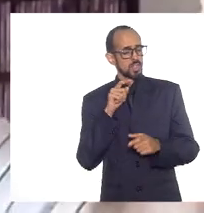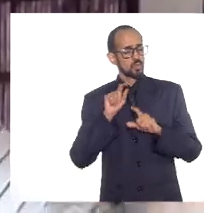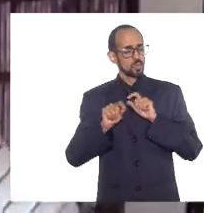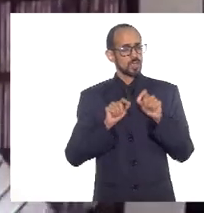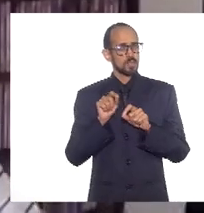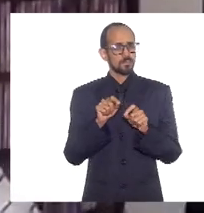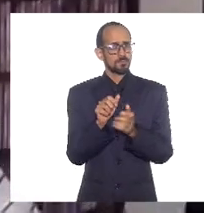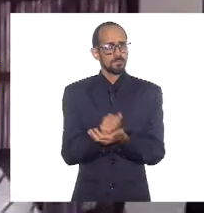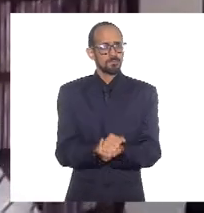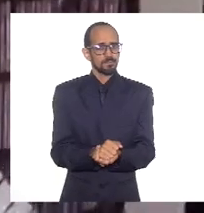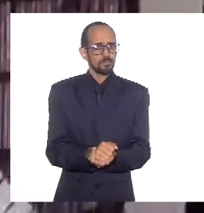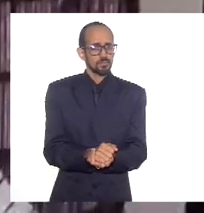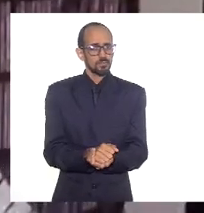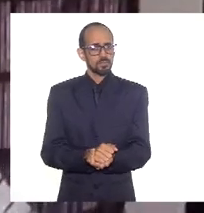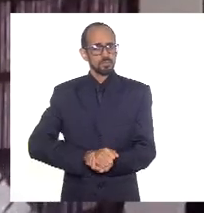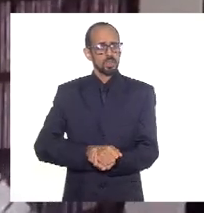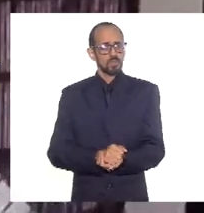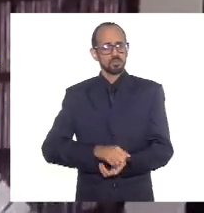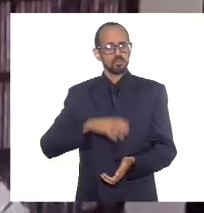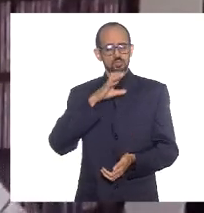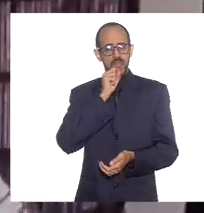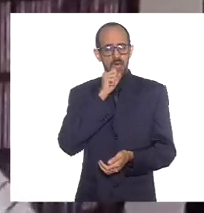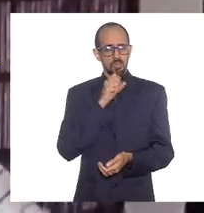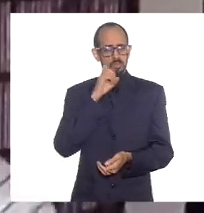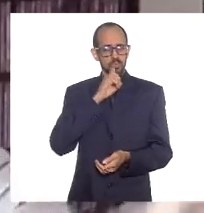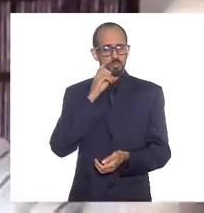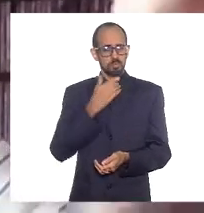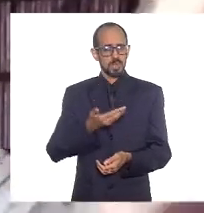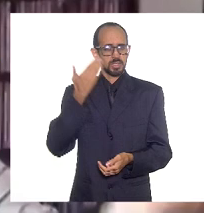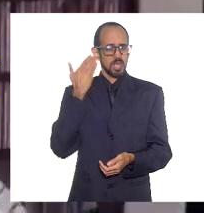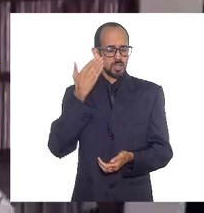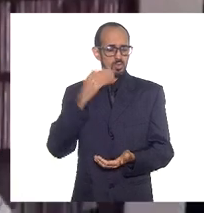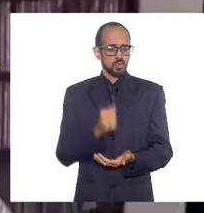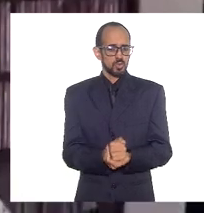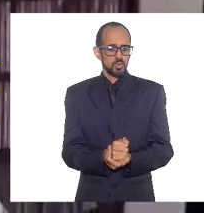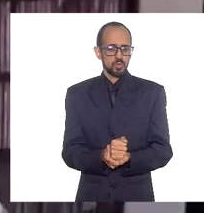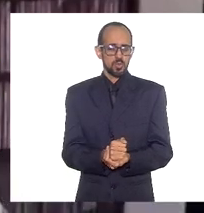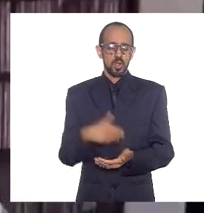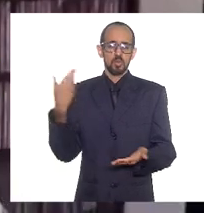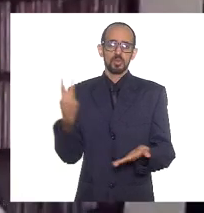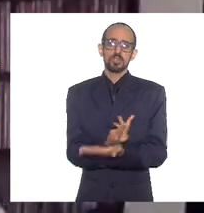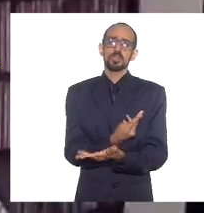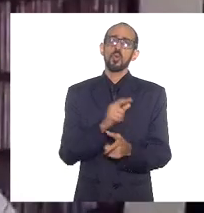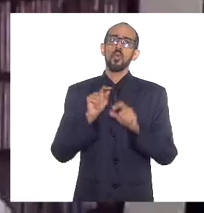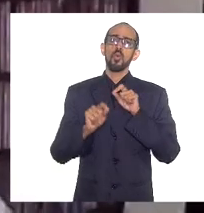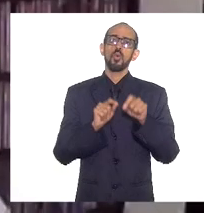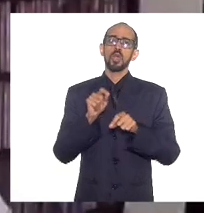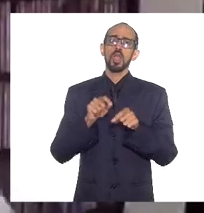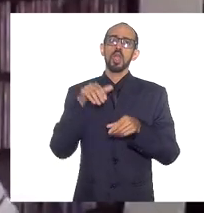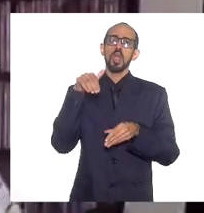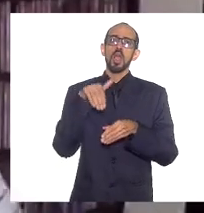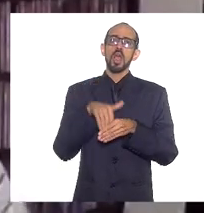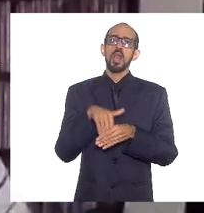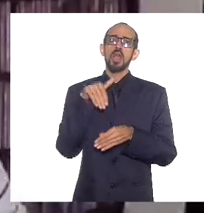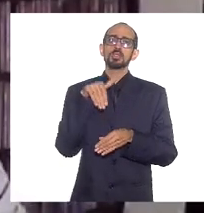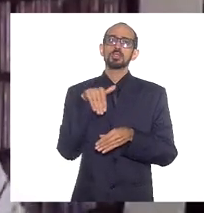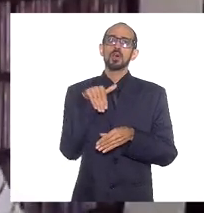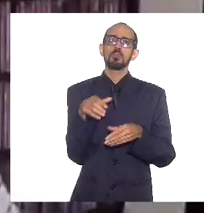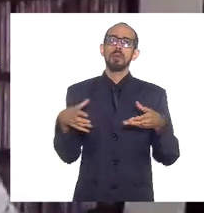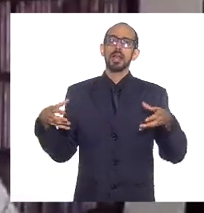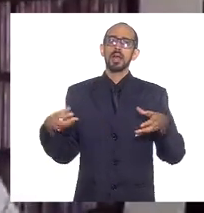no final de semana, né, houve eleição para a formação